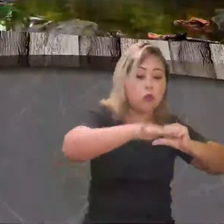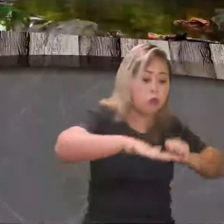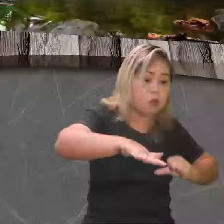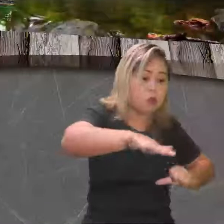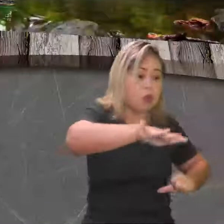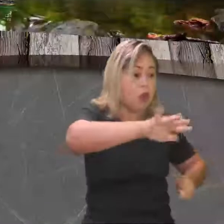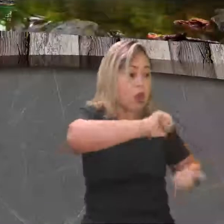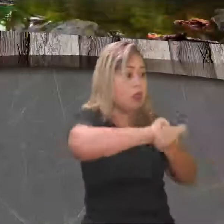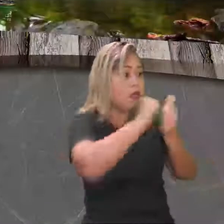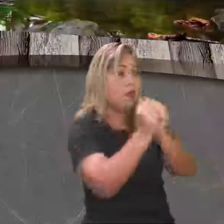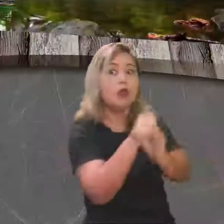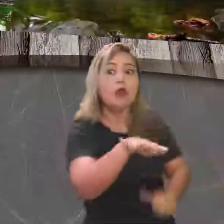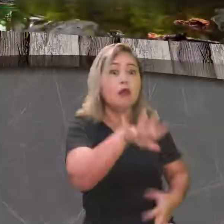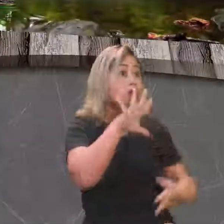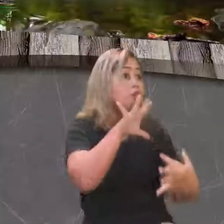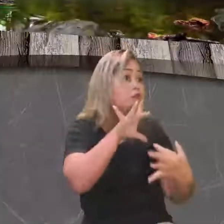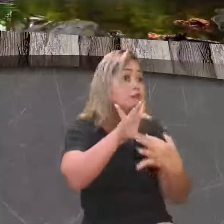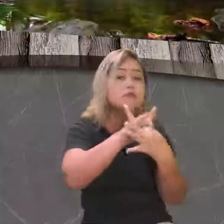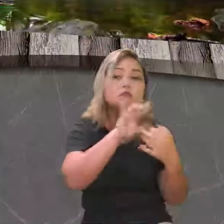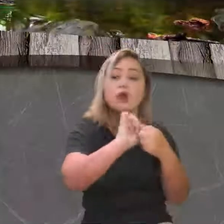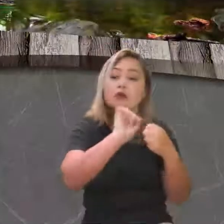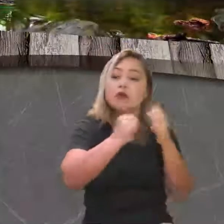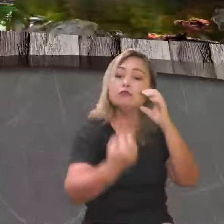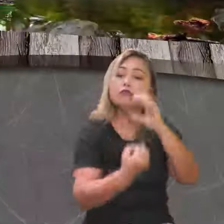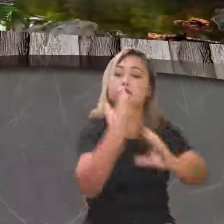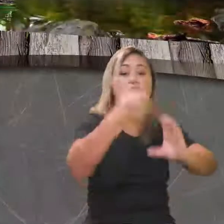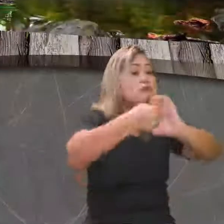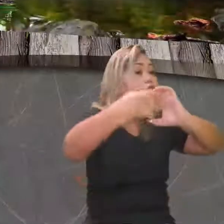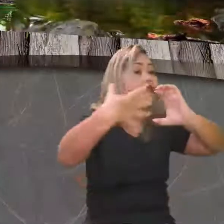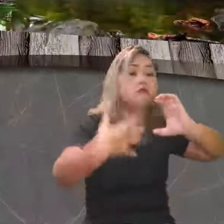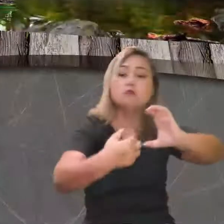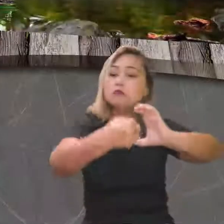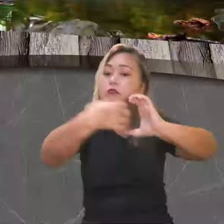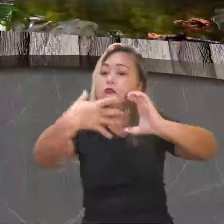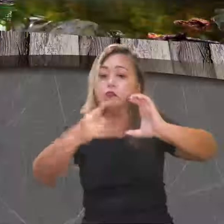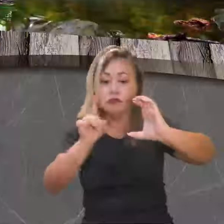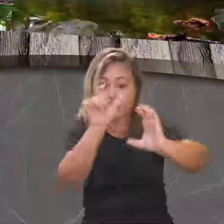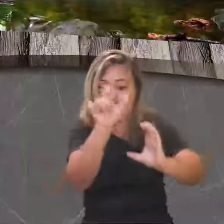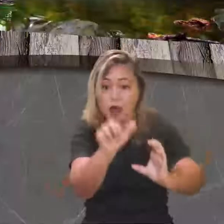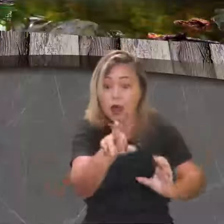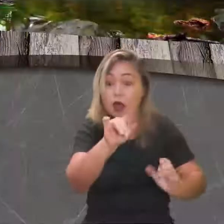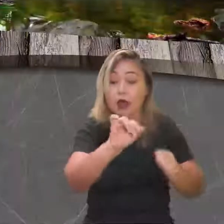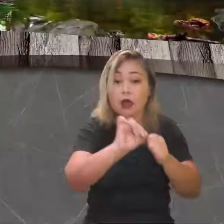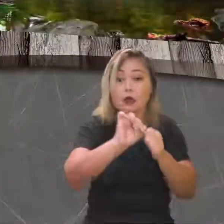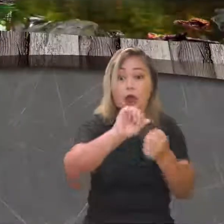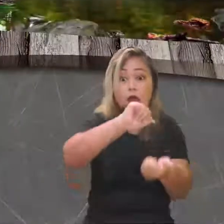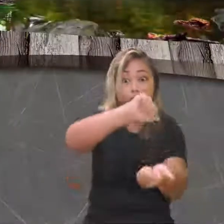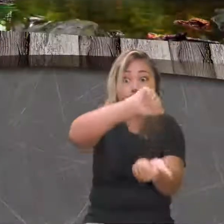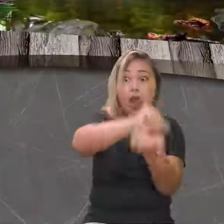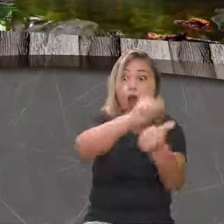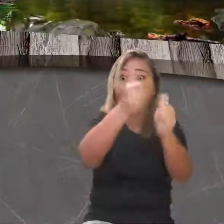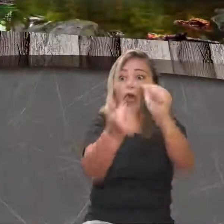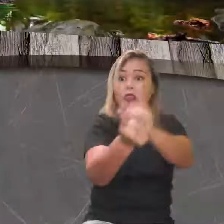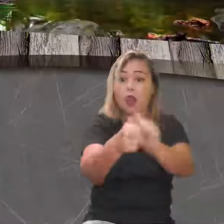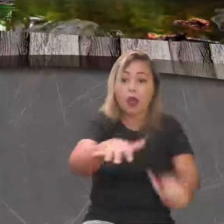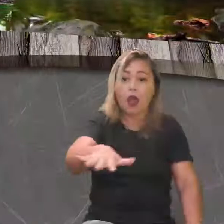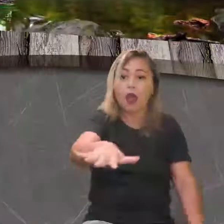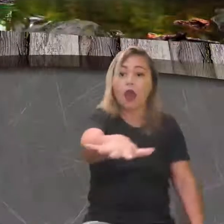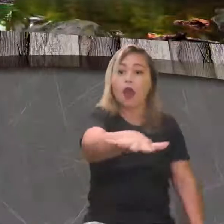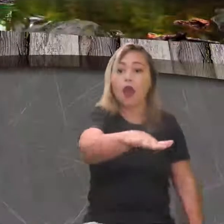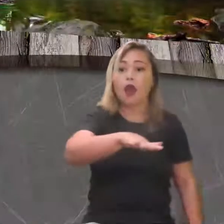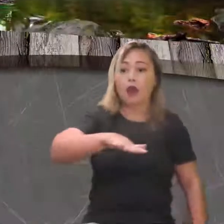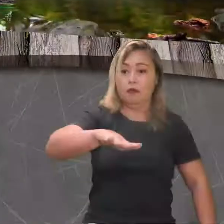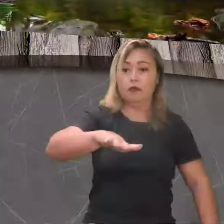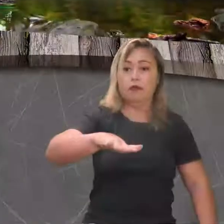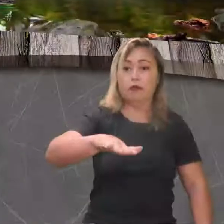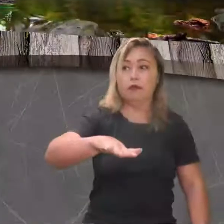ambientes diferentes justamente pelo surgimento dessas características que vão tornando esses seres adaptados àquele